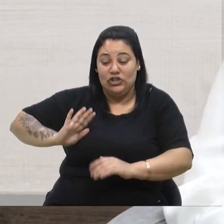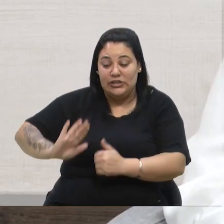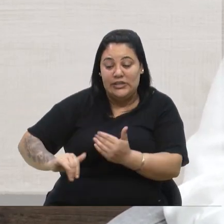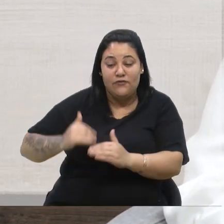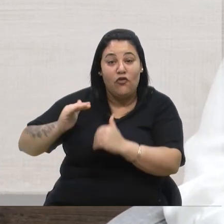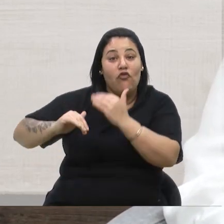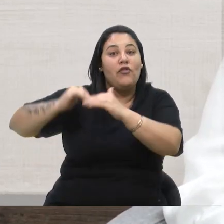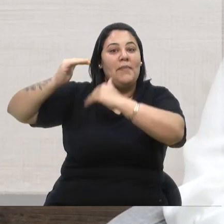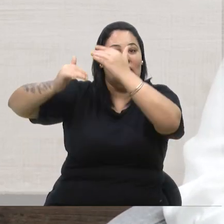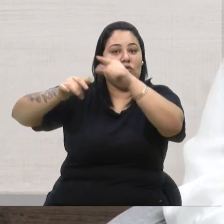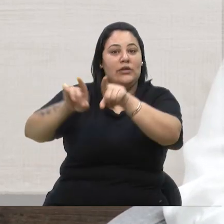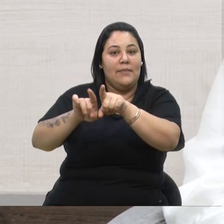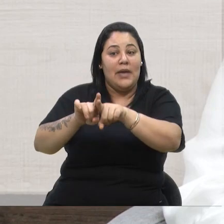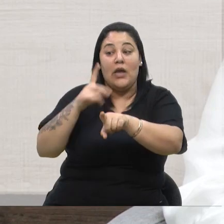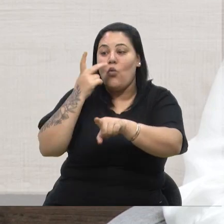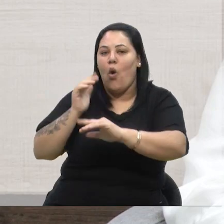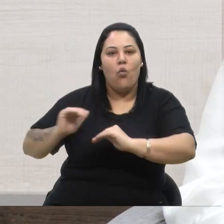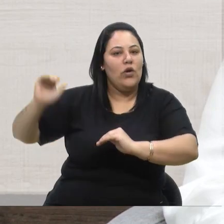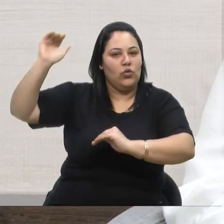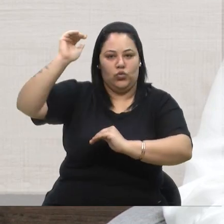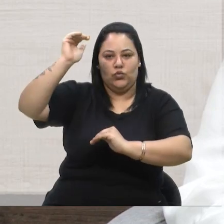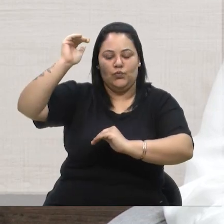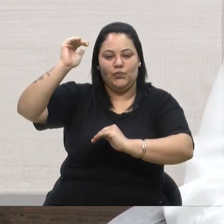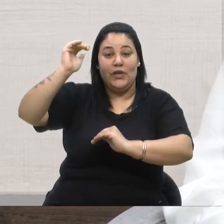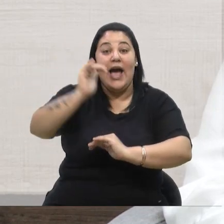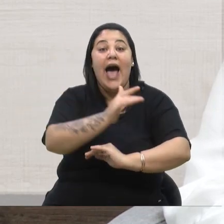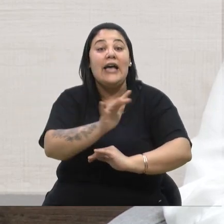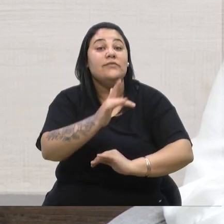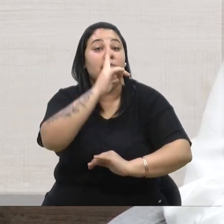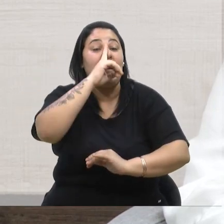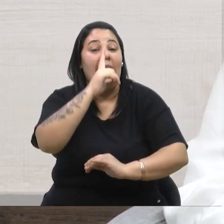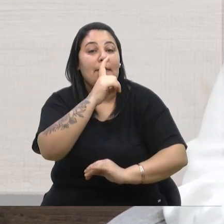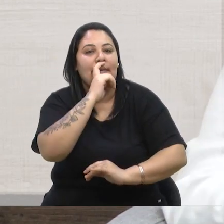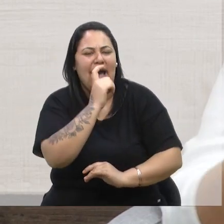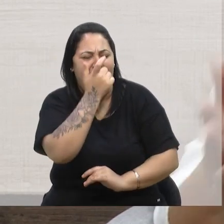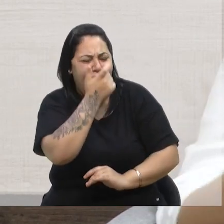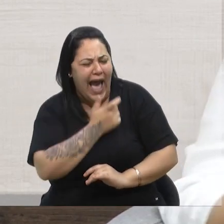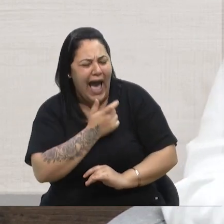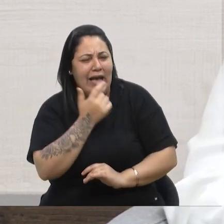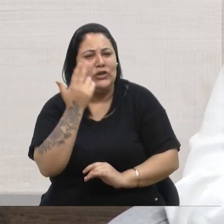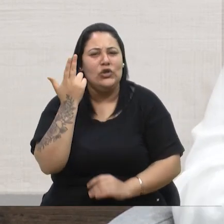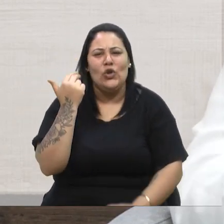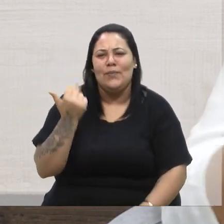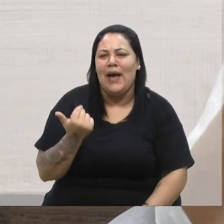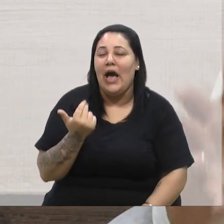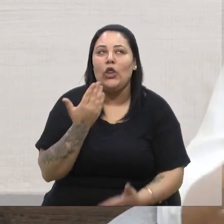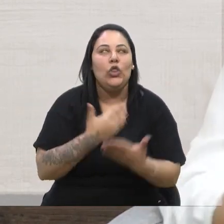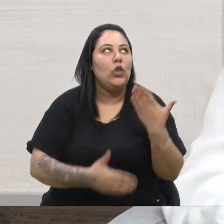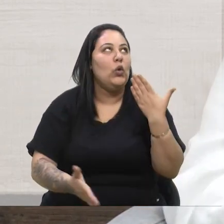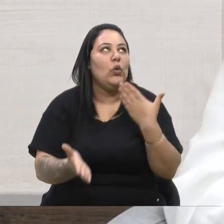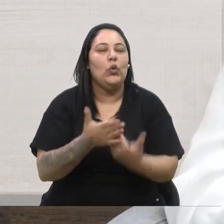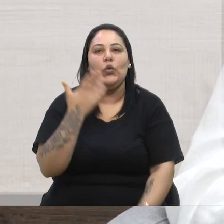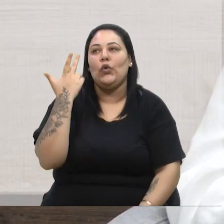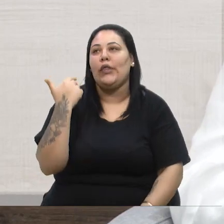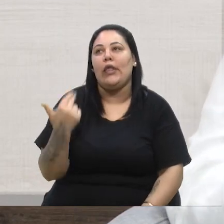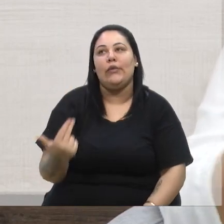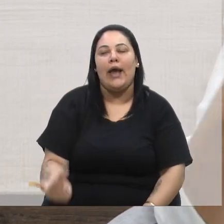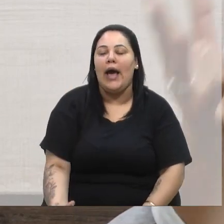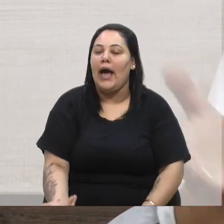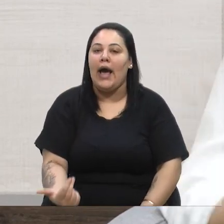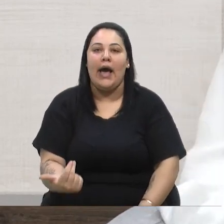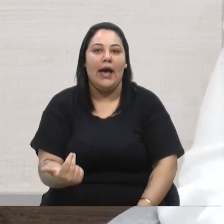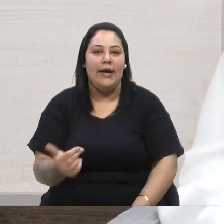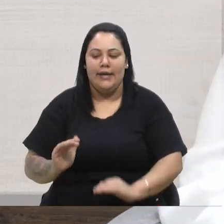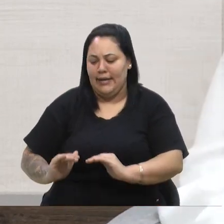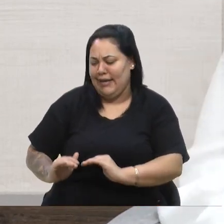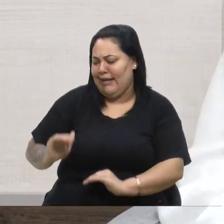né? Então, às vezes os pais acham que é normal, que é tudo natural, que a fase da